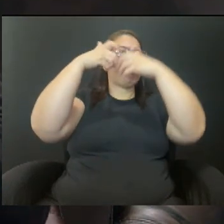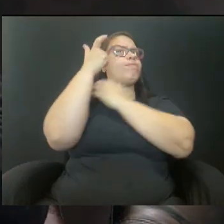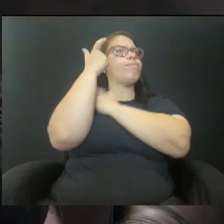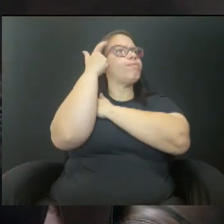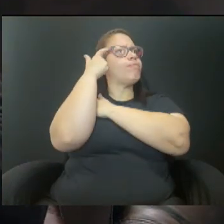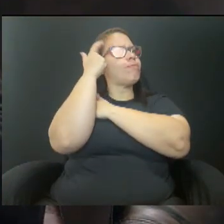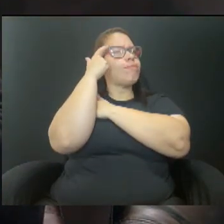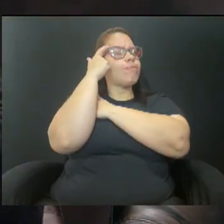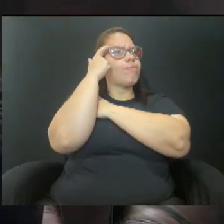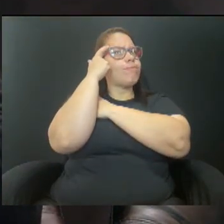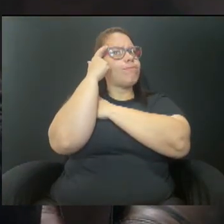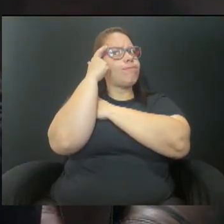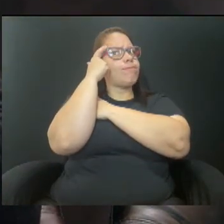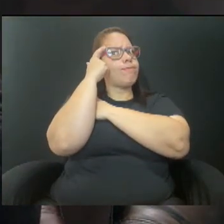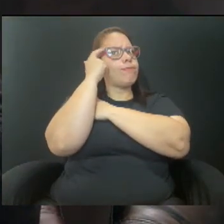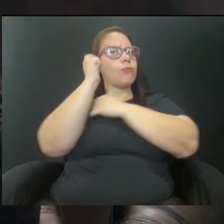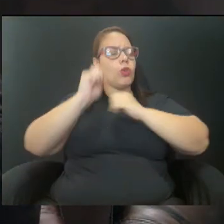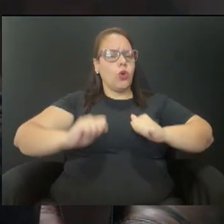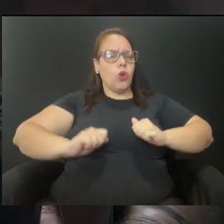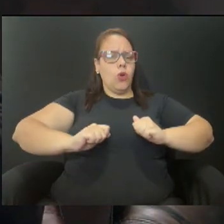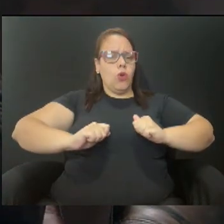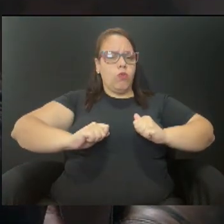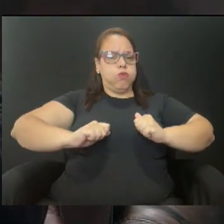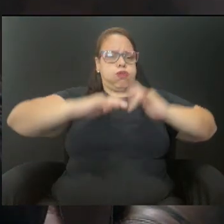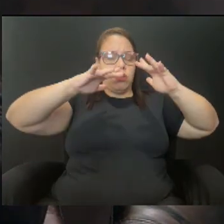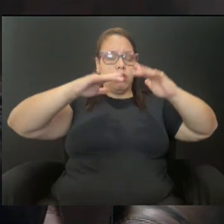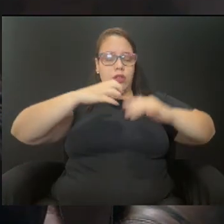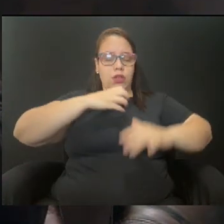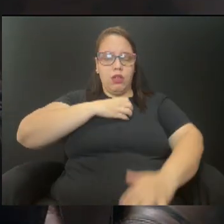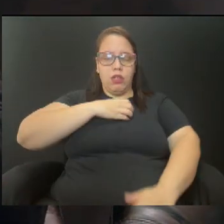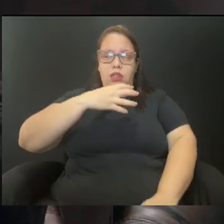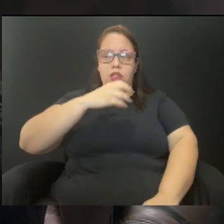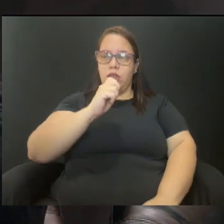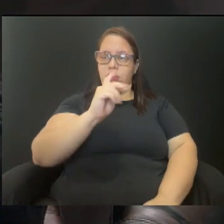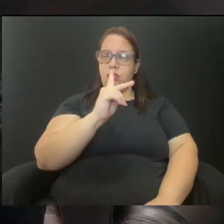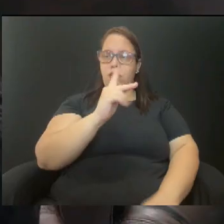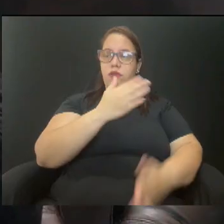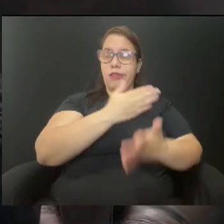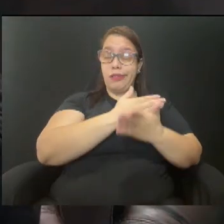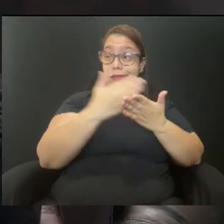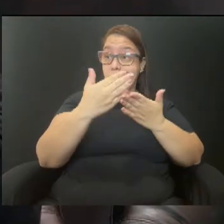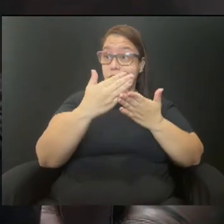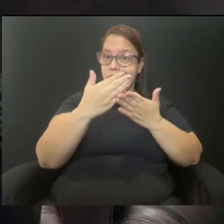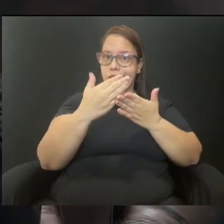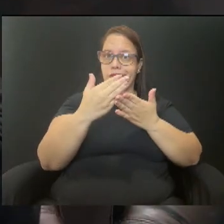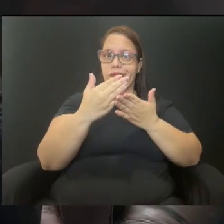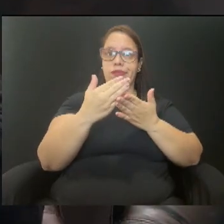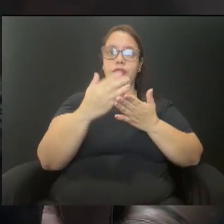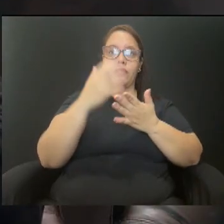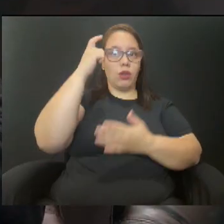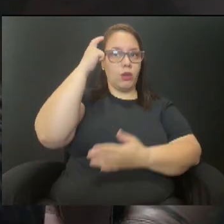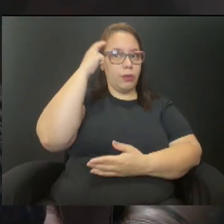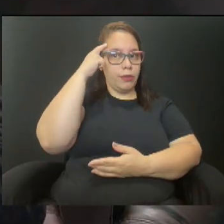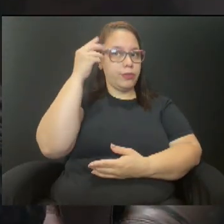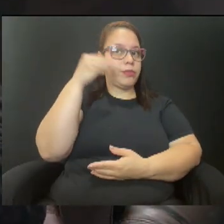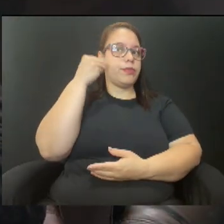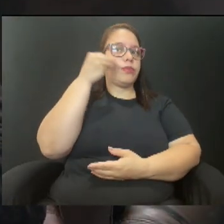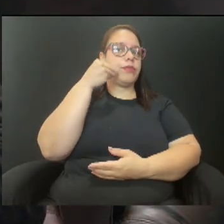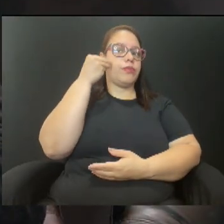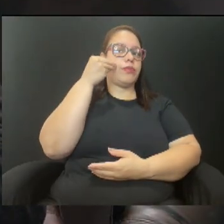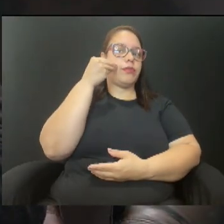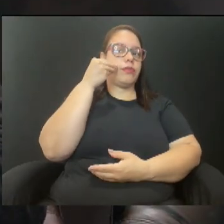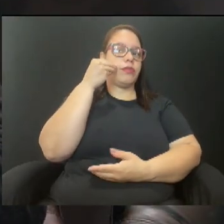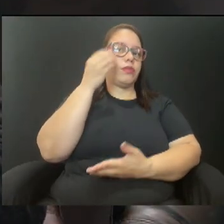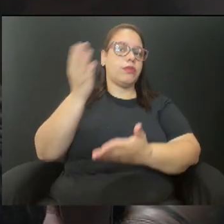colocar para fora tudo aquilo que você está sentindo. Ok, a partir desse momento que você refletiu sobre essa experiência, trazer, de novo,